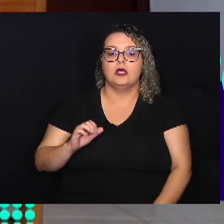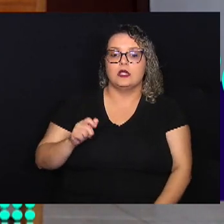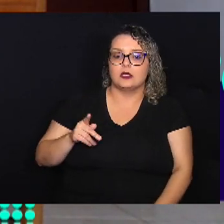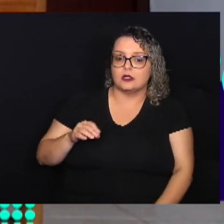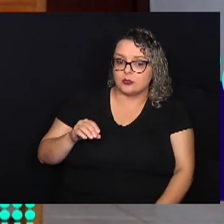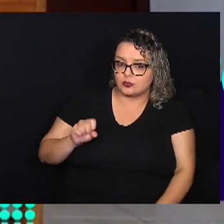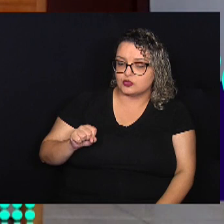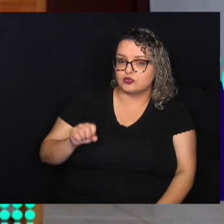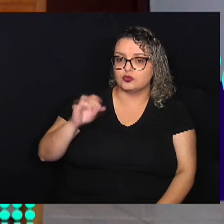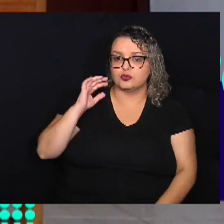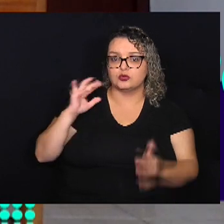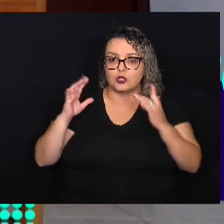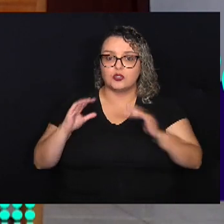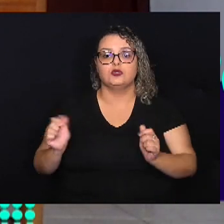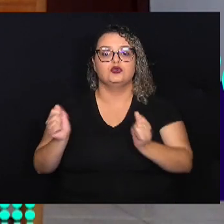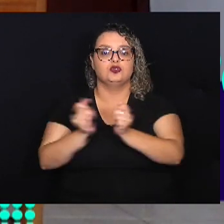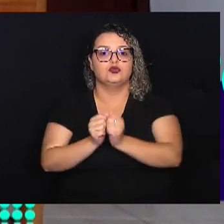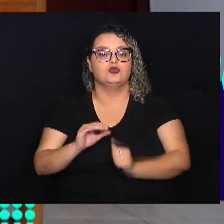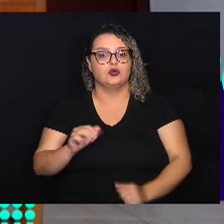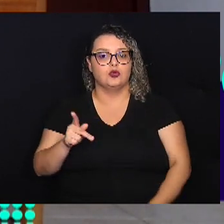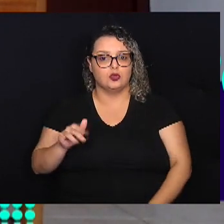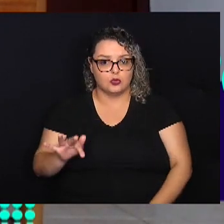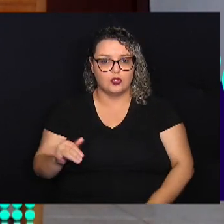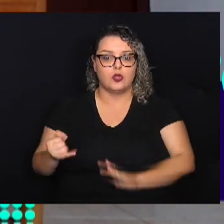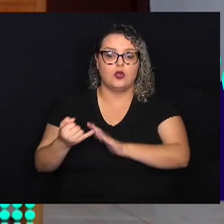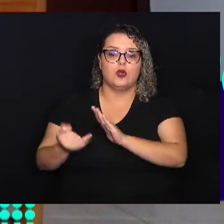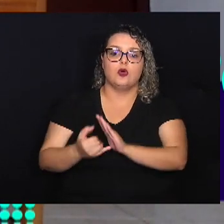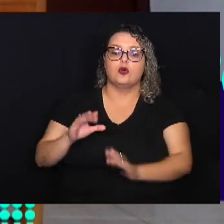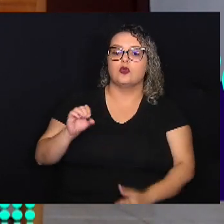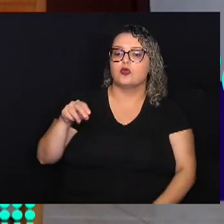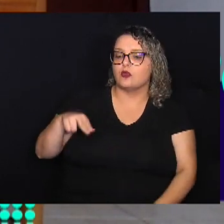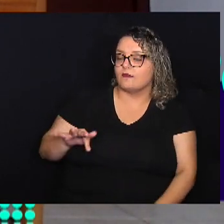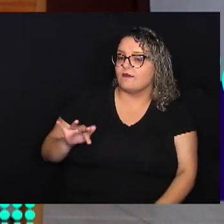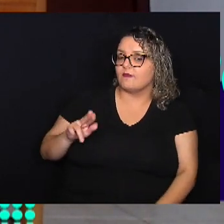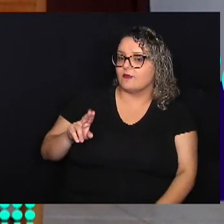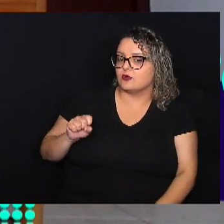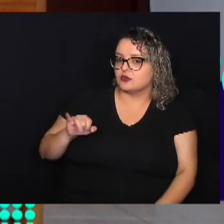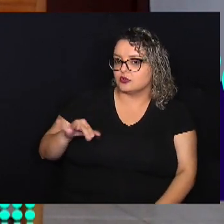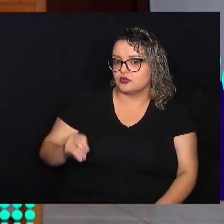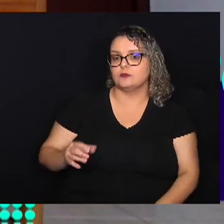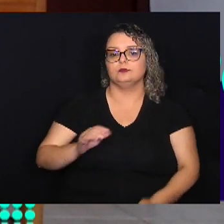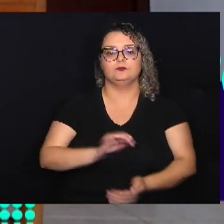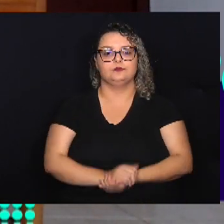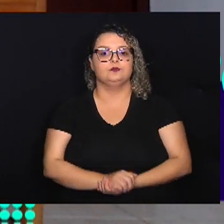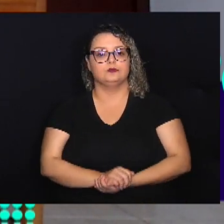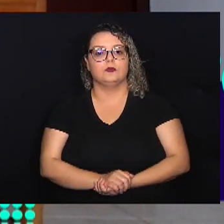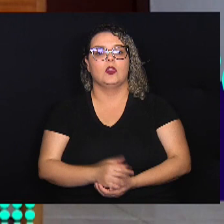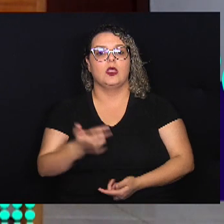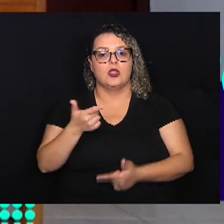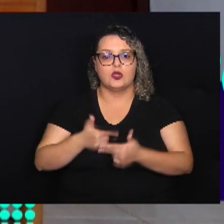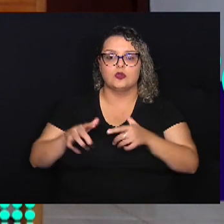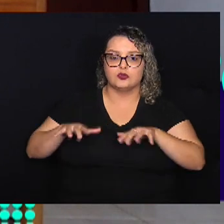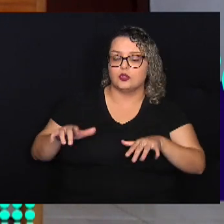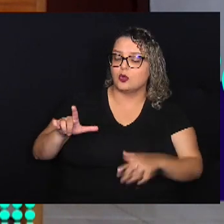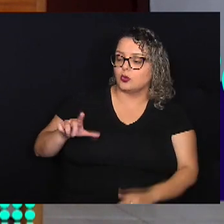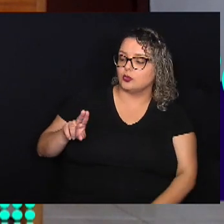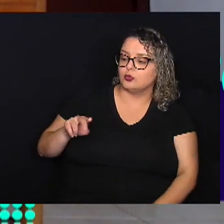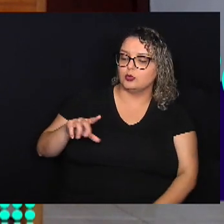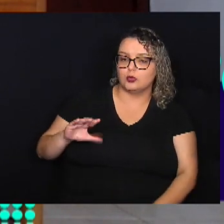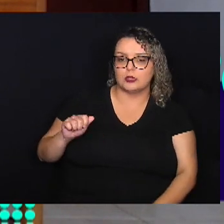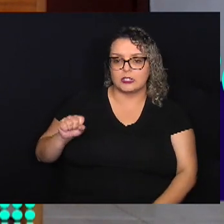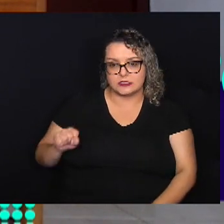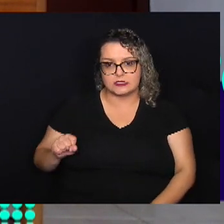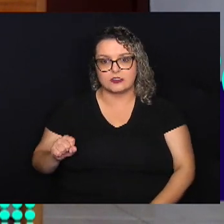Instituto CPFL e o Instituto Confúcio. Na parte curatorial, com quem eu dividi com o Lucas Shen, nós